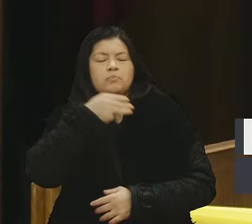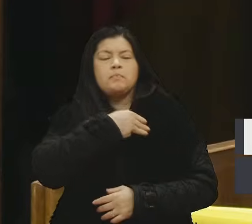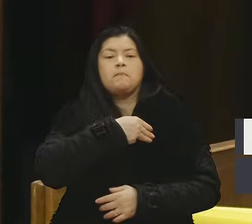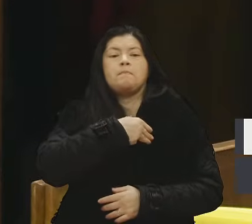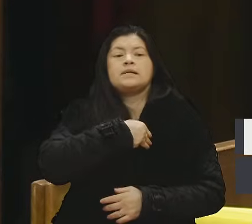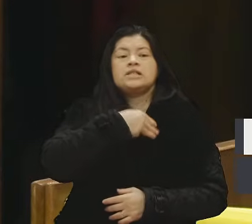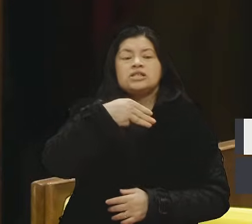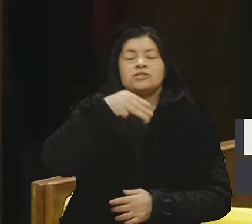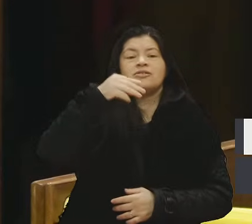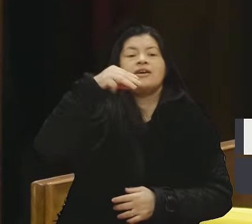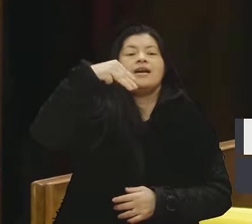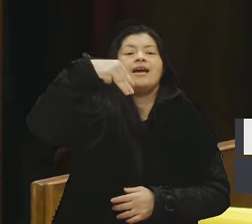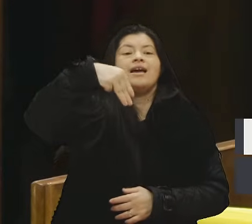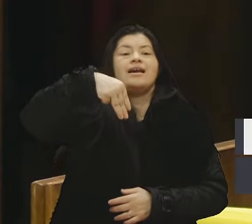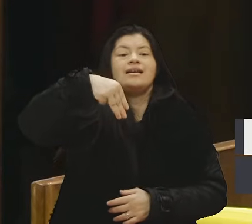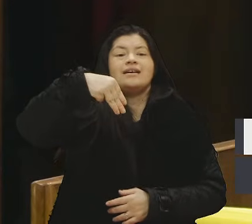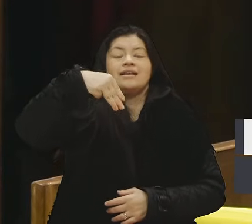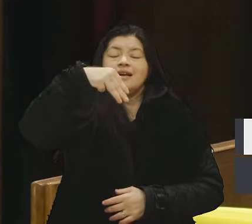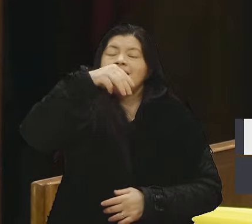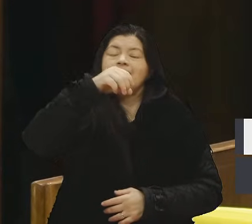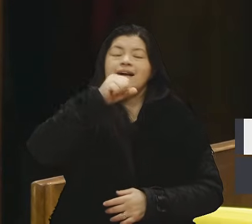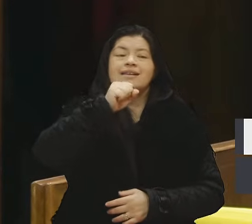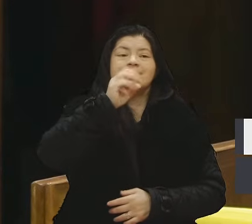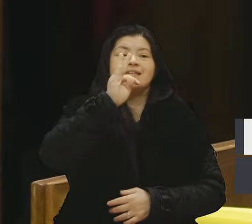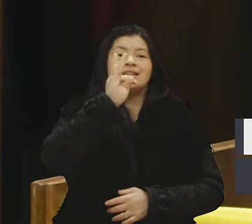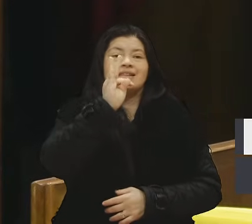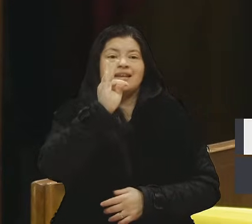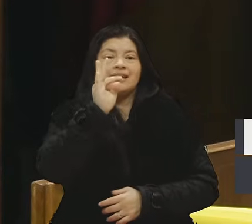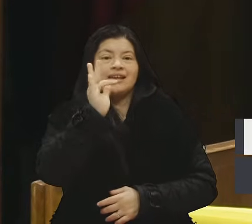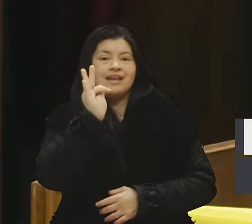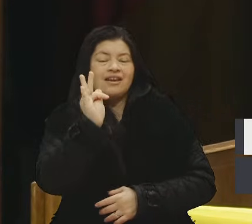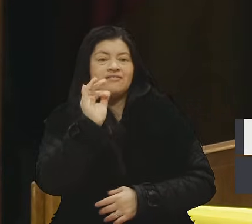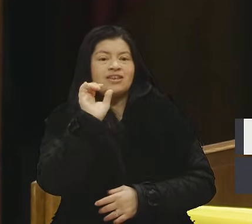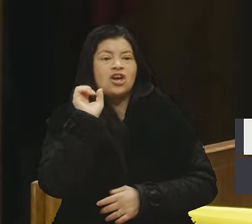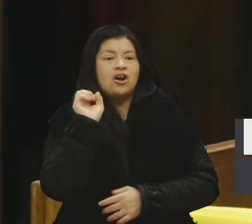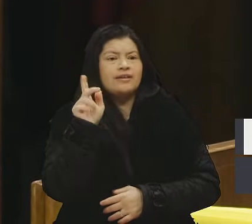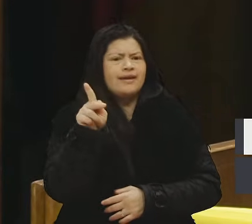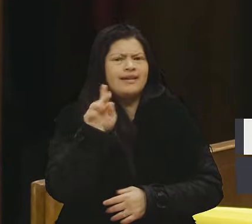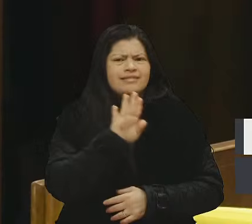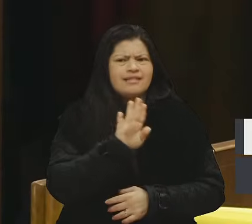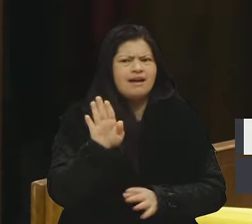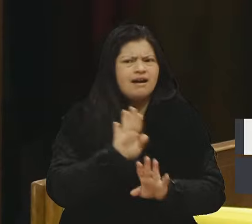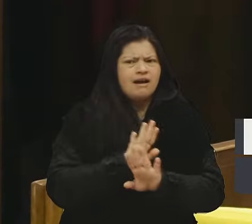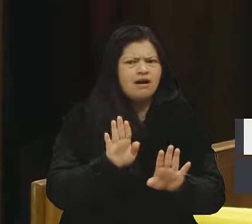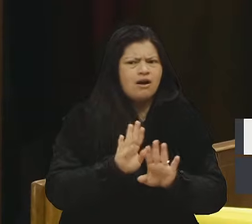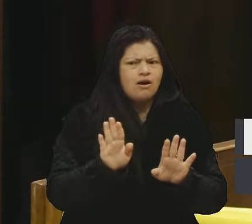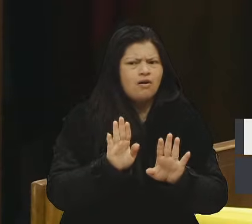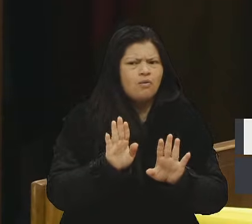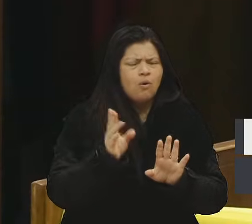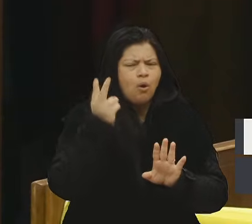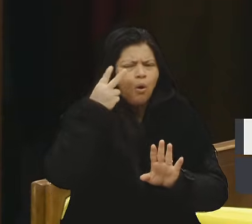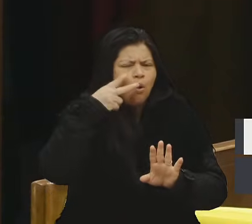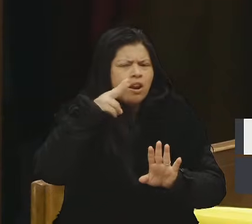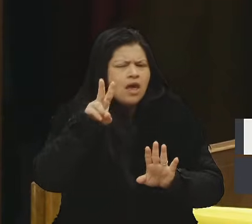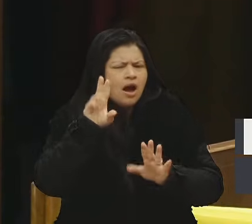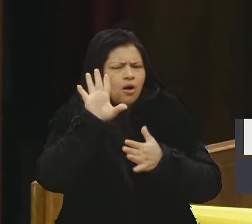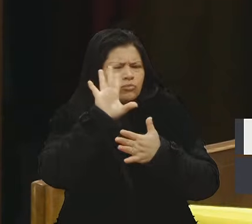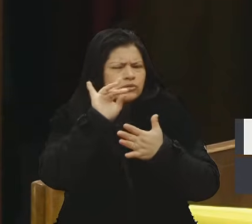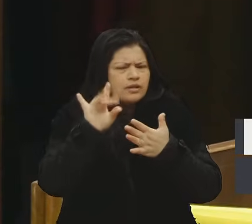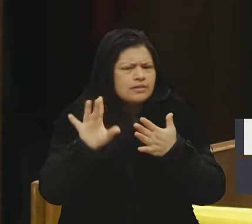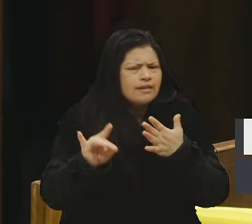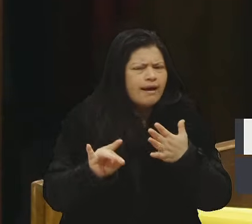STF disse que está ok, está ok. Não. Vamos olhar direitinho os detalhes. Passou em São Paulo,